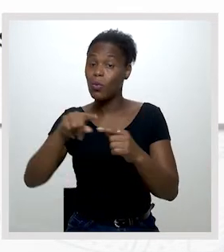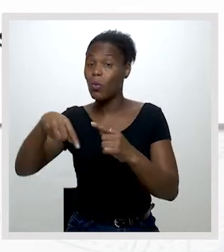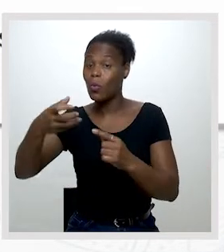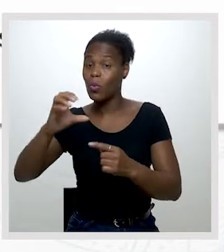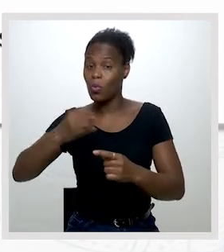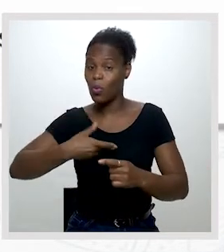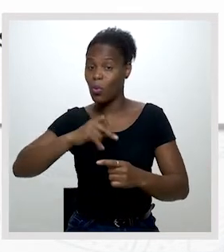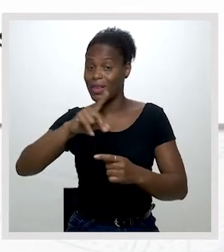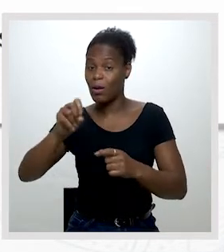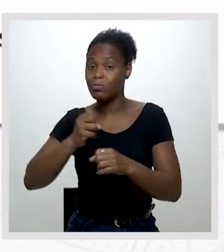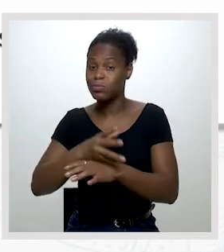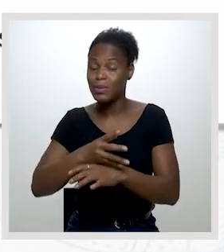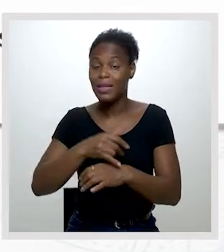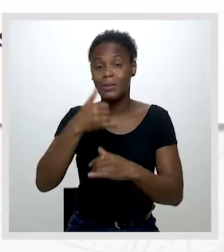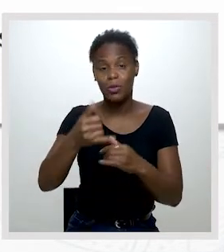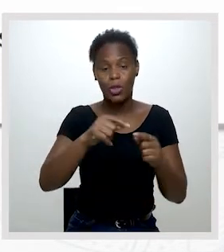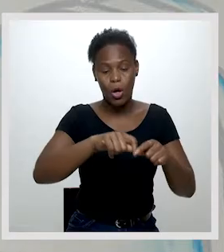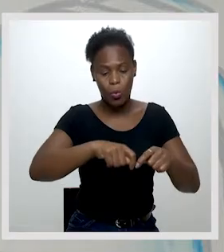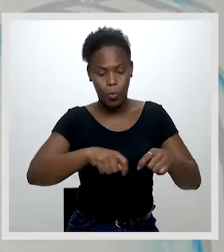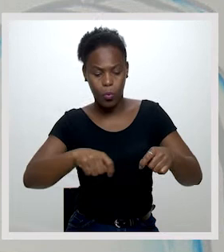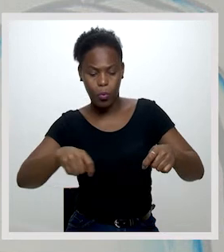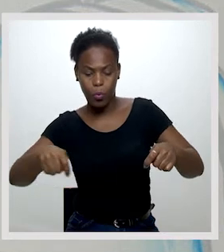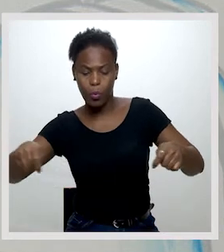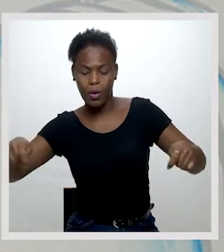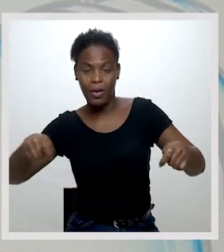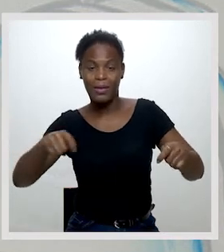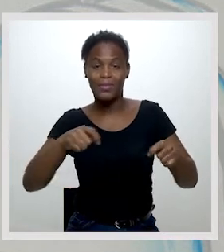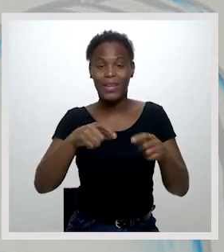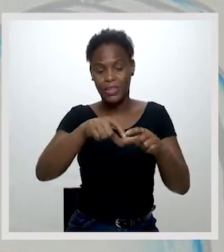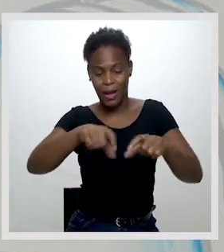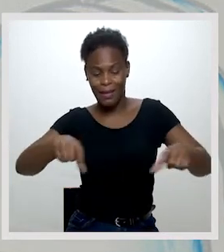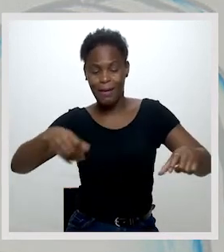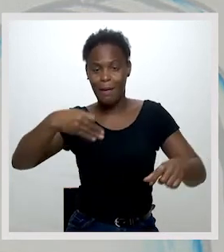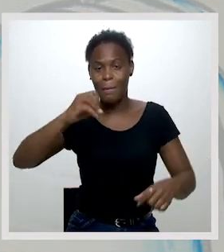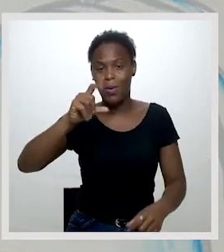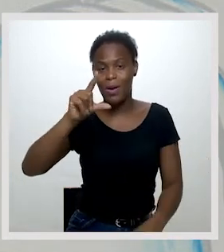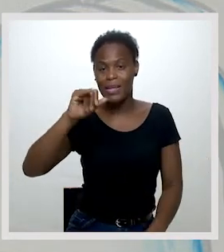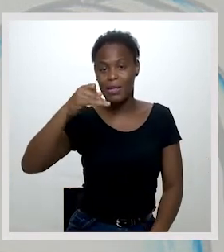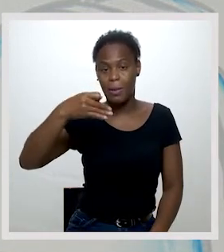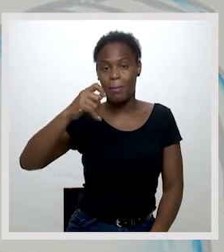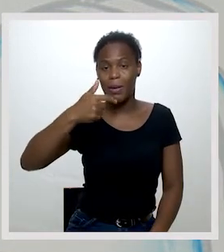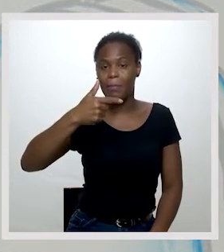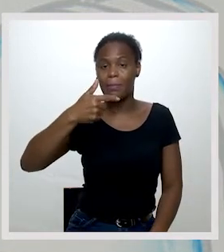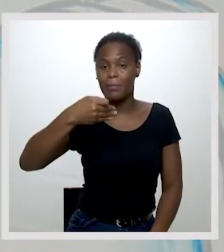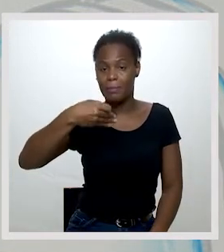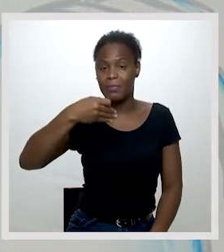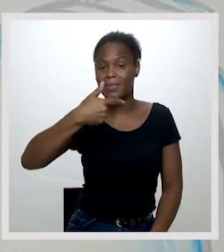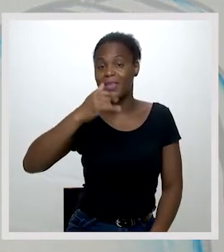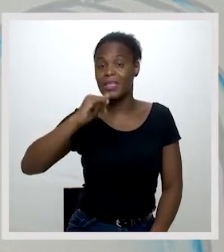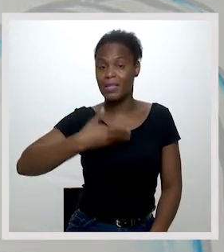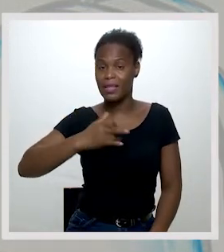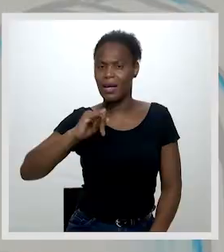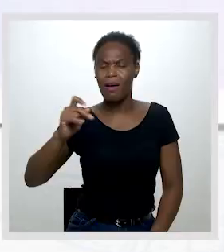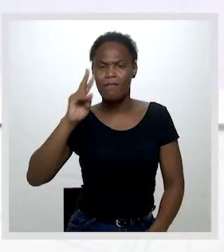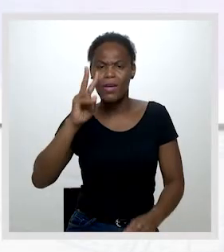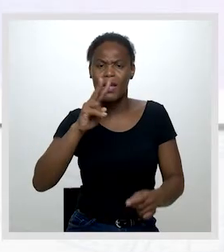o alongamento da cadeia polipeptídica. Também vamos analisar isso com imagem para ver como é que isso acontece. Por